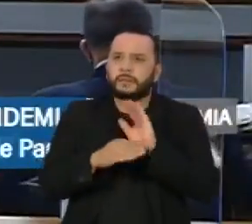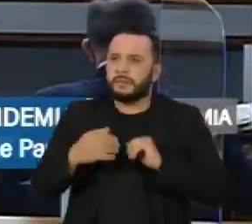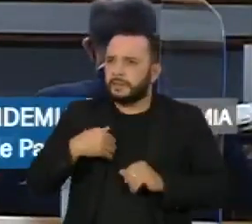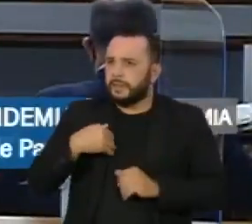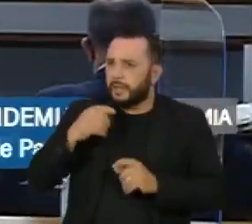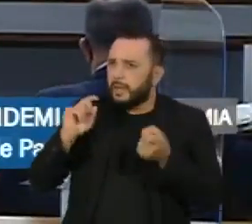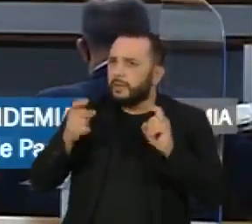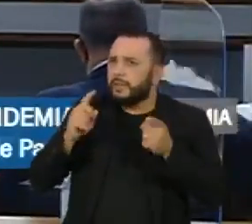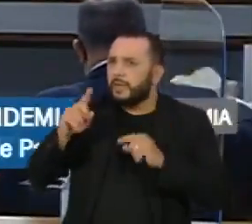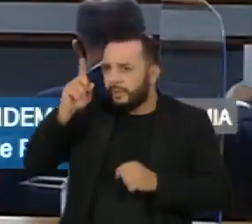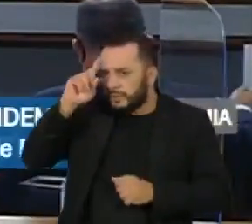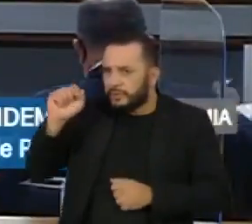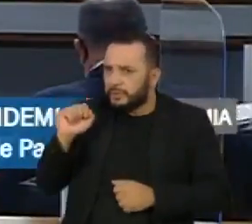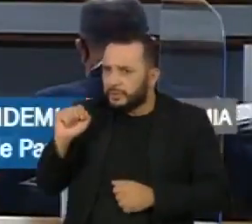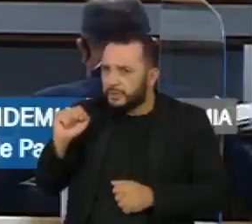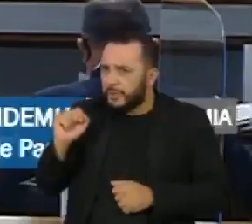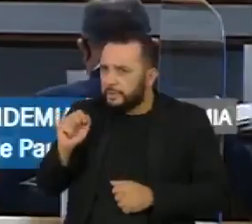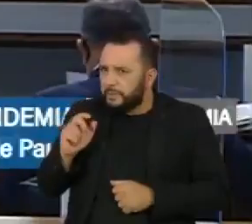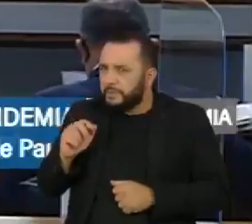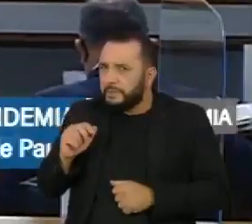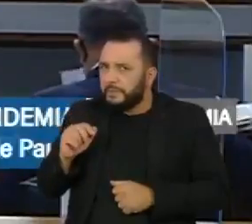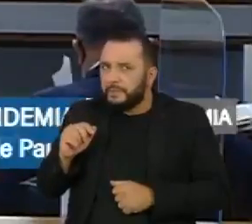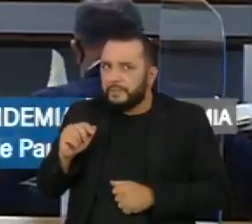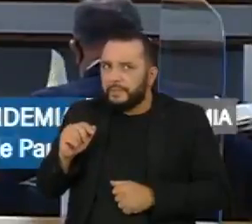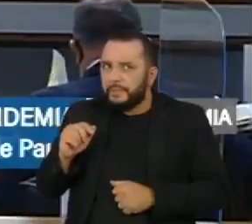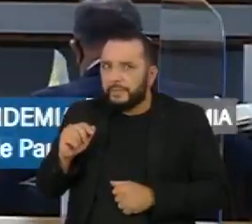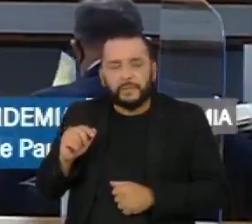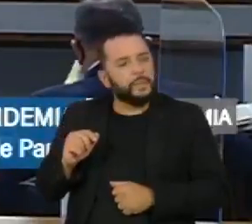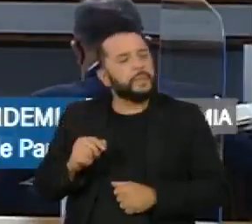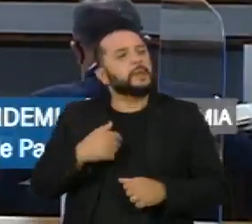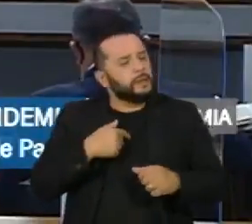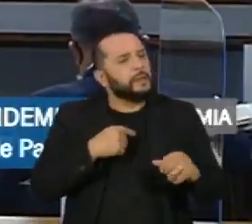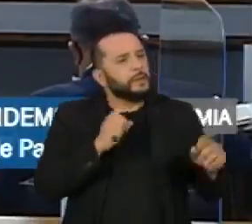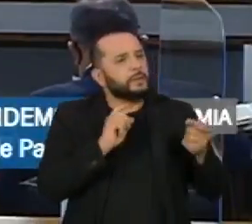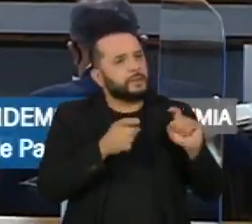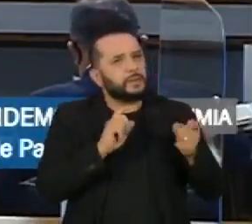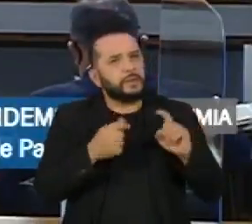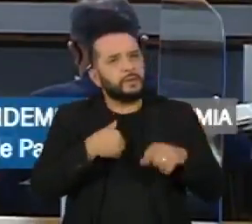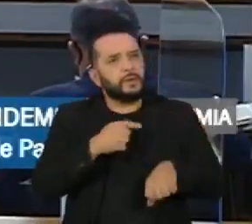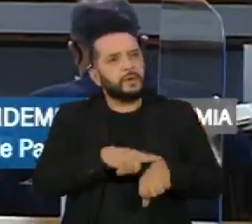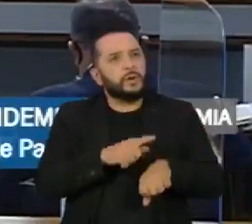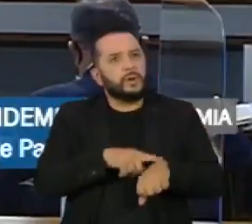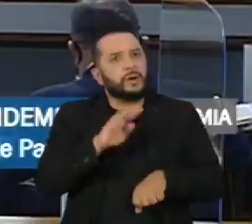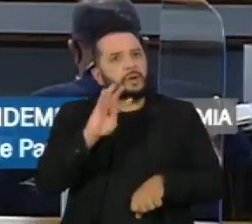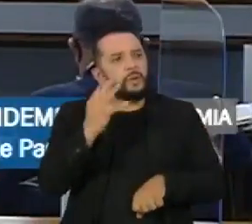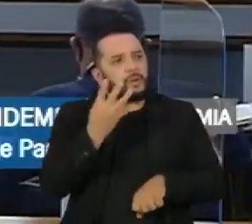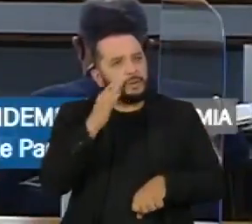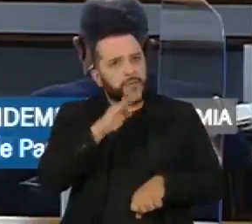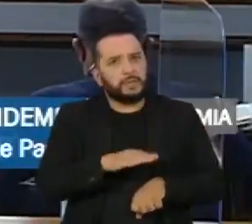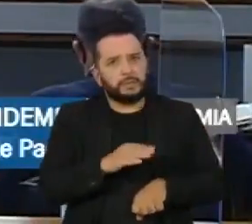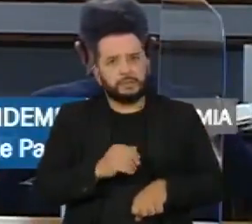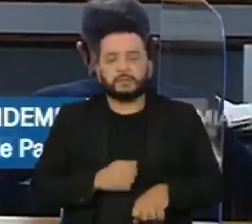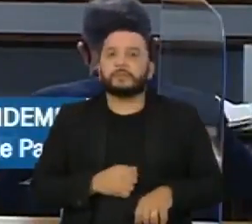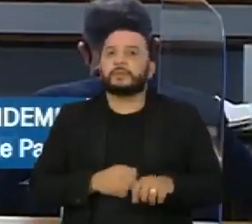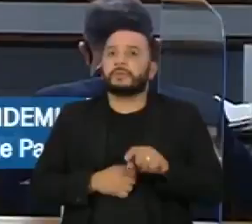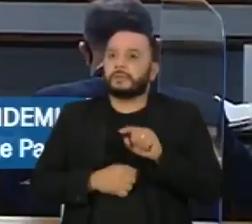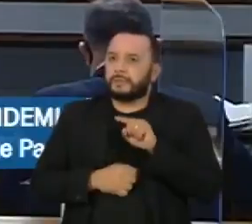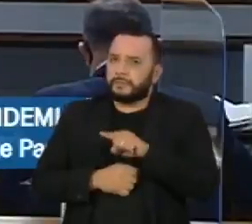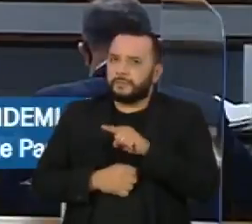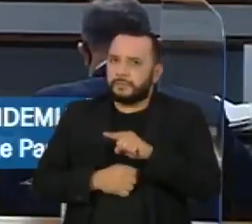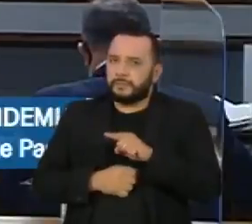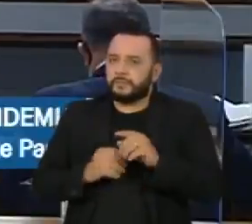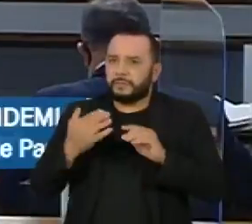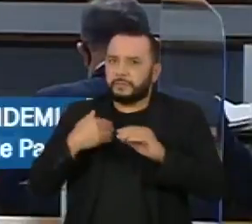dia? A reunião foi... Nós fomos para a reunião às 16 horas, no mesmo dia. O senhor, então,